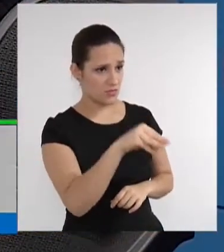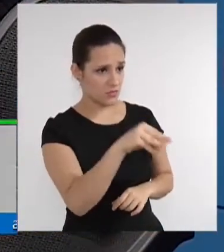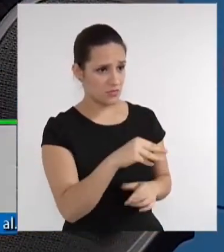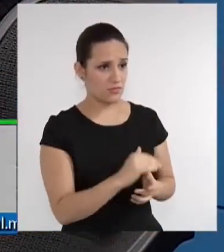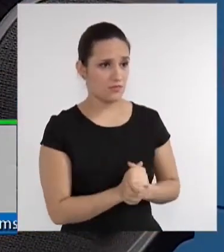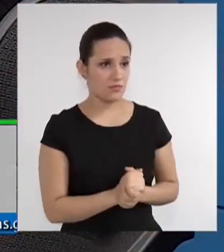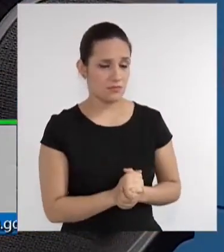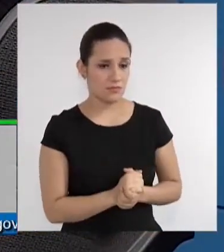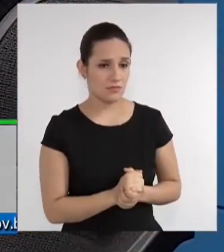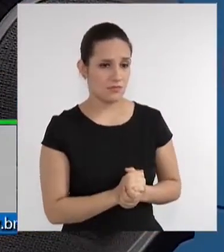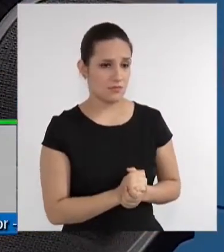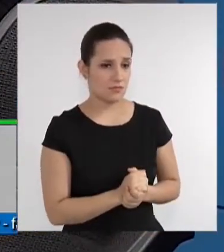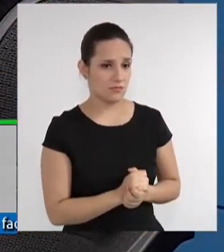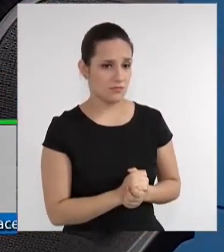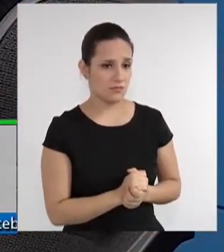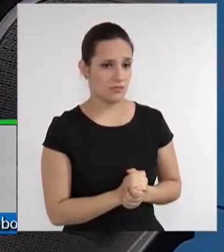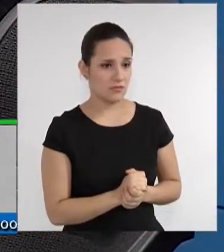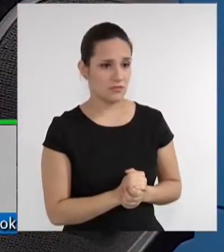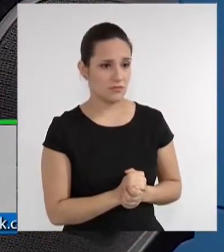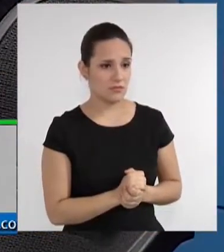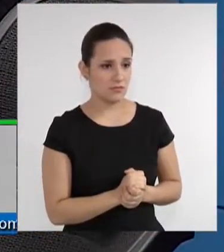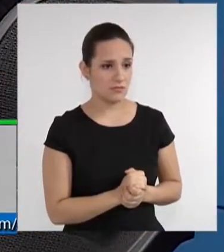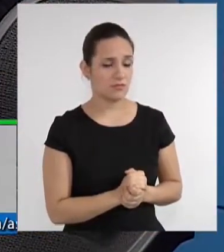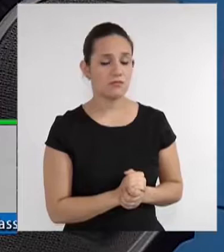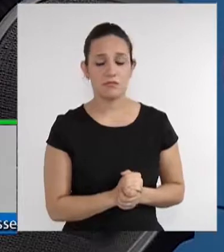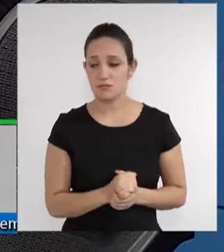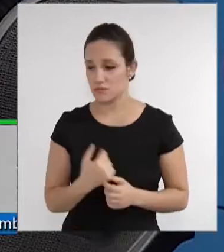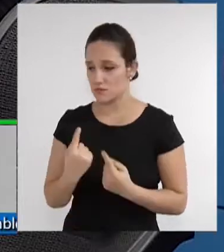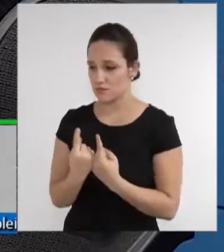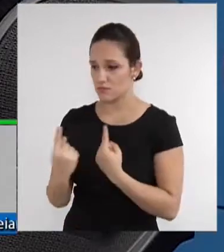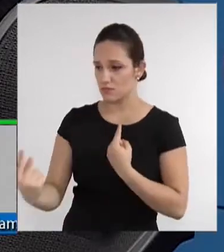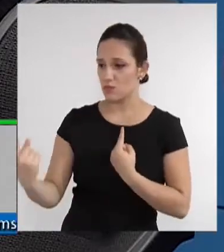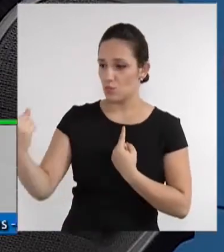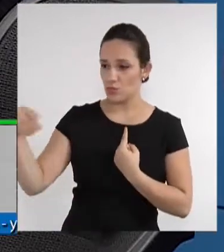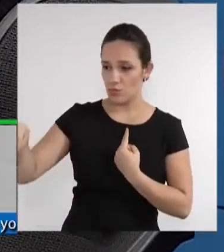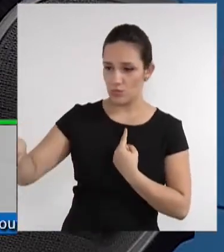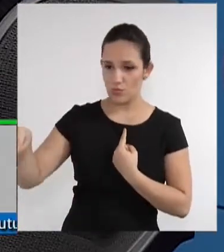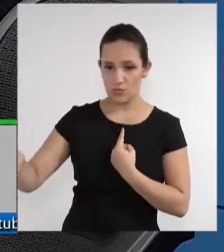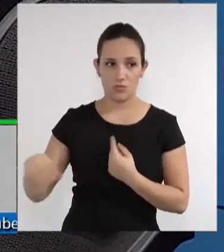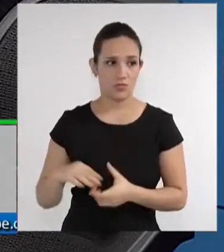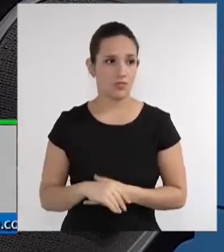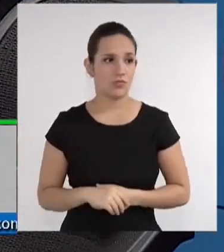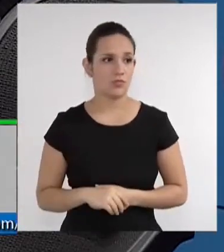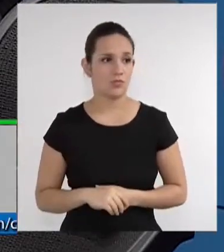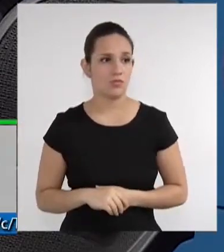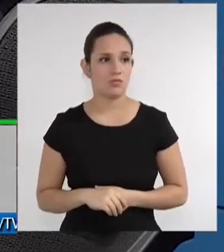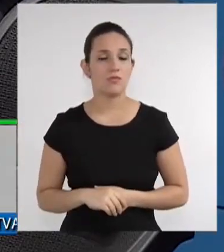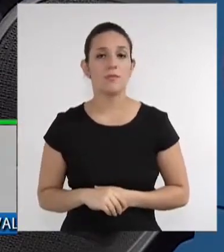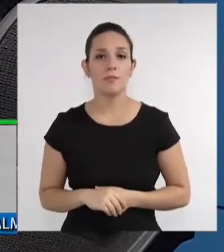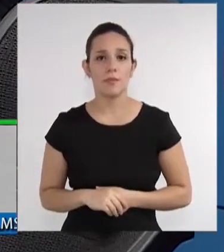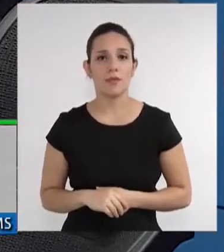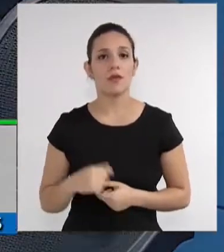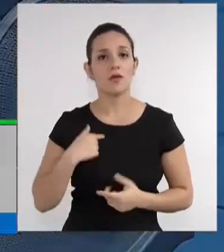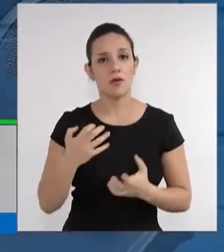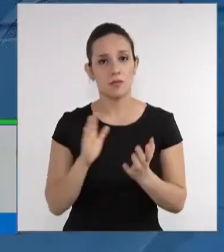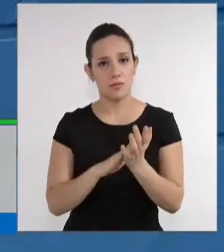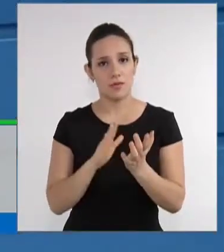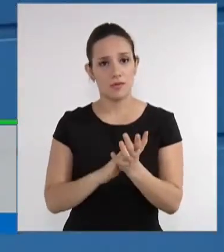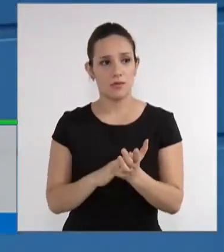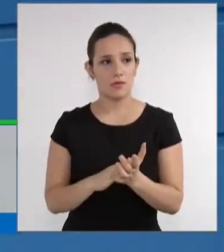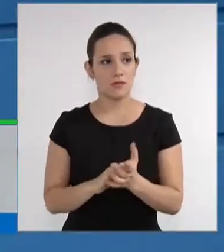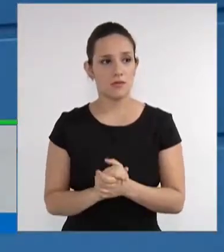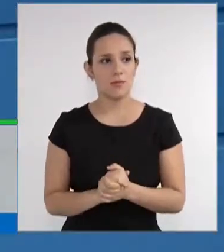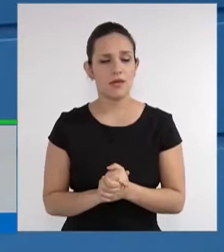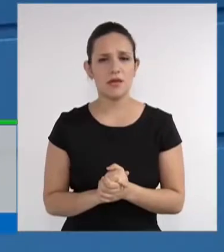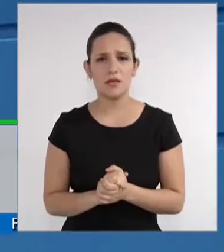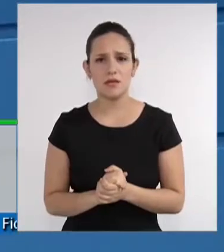Ciufi tem o à parte na sequência. Um minuto ao deputado Paulo Ciufi. Vossa Excelência conclui. Eu quero parabenizar a Vossa Excelência. Tem